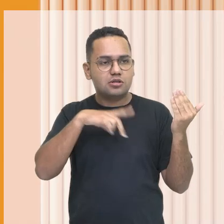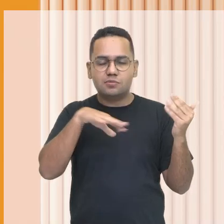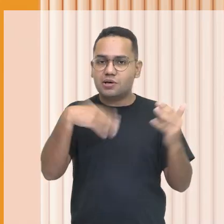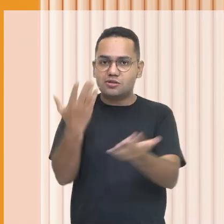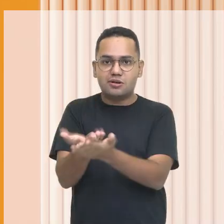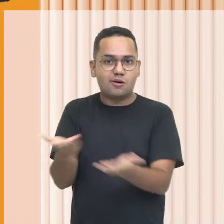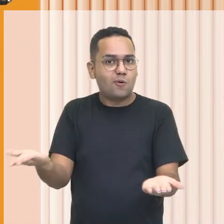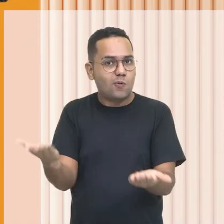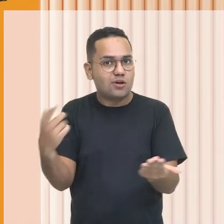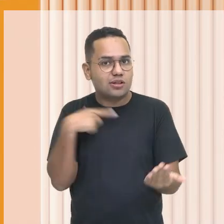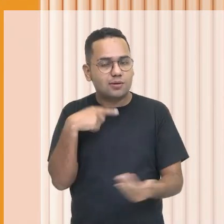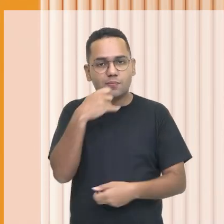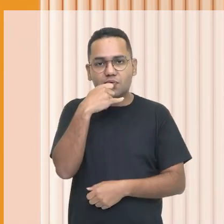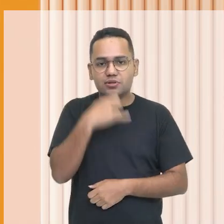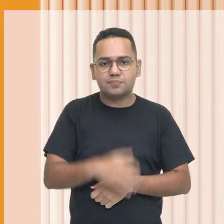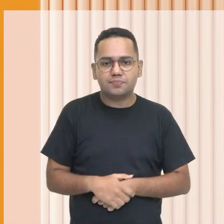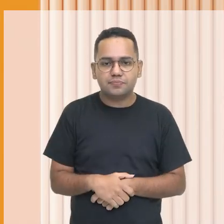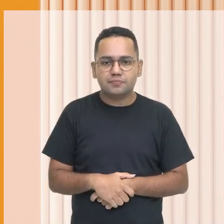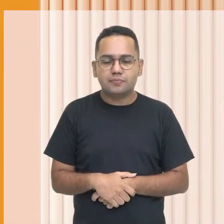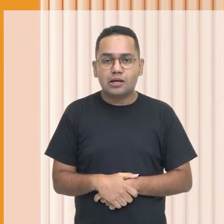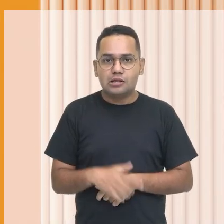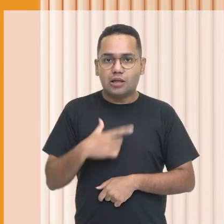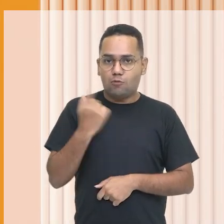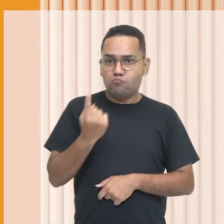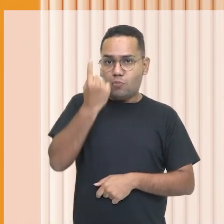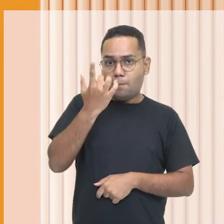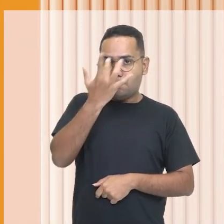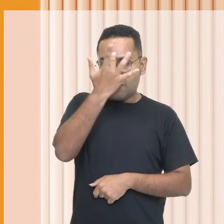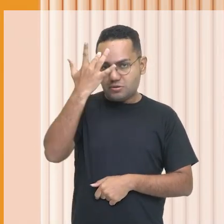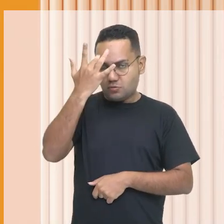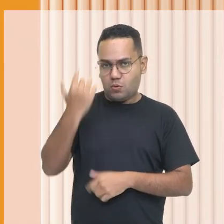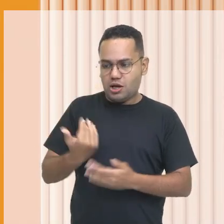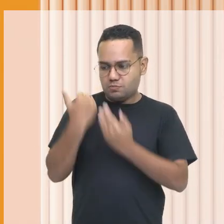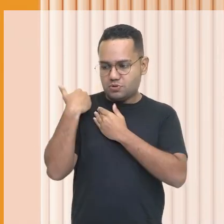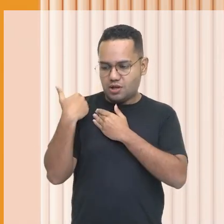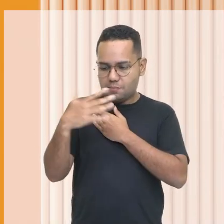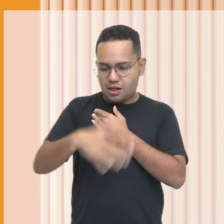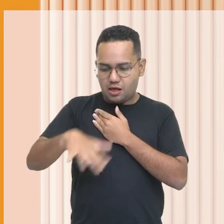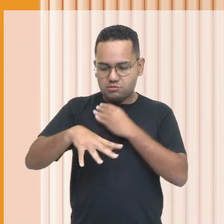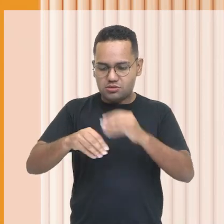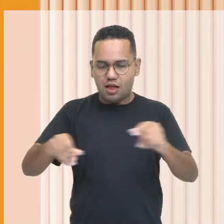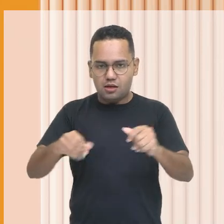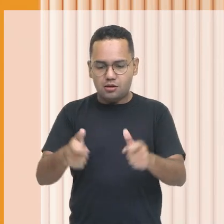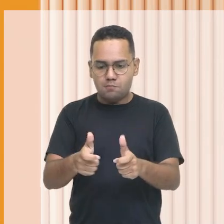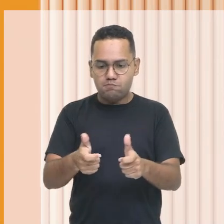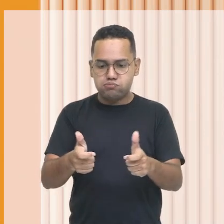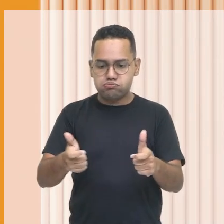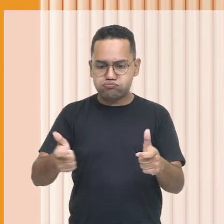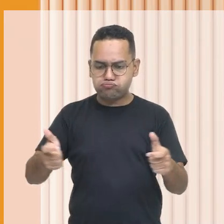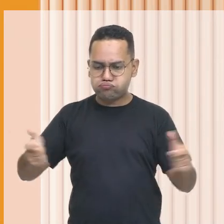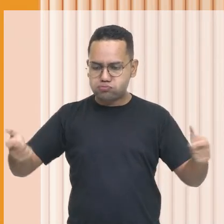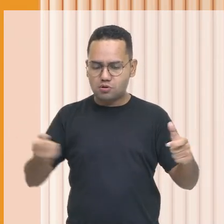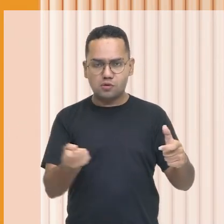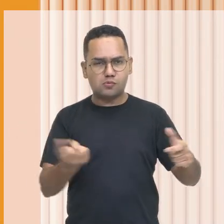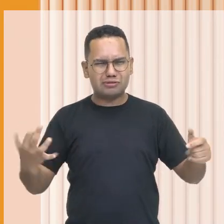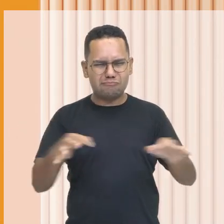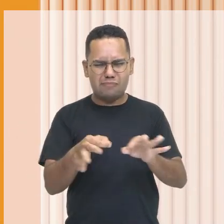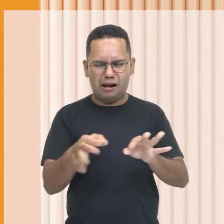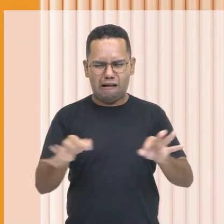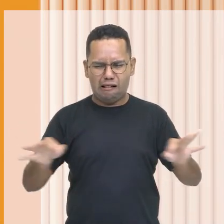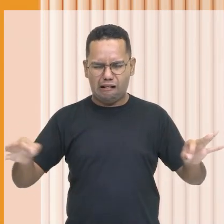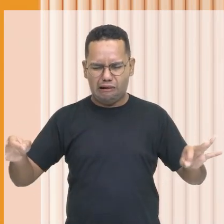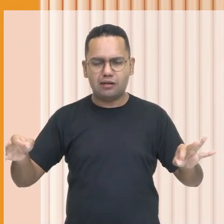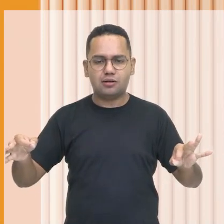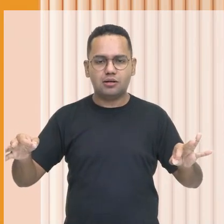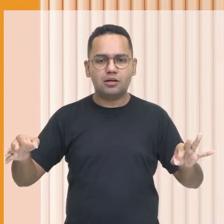grandes extensões de terra, onde ele pode simplesmente lotear ali ou arrendar para